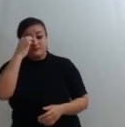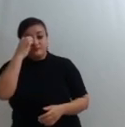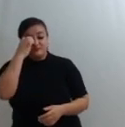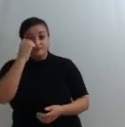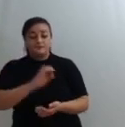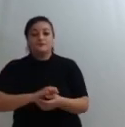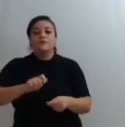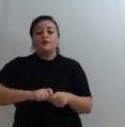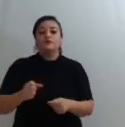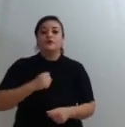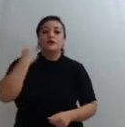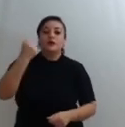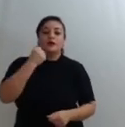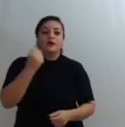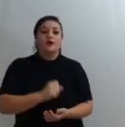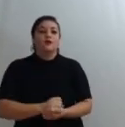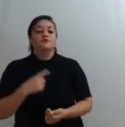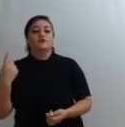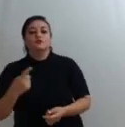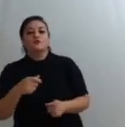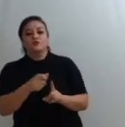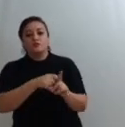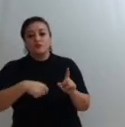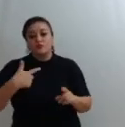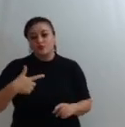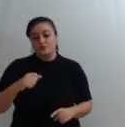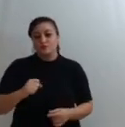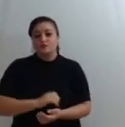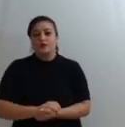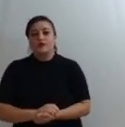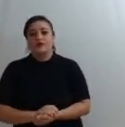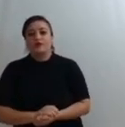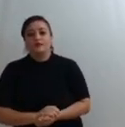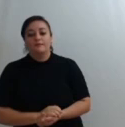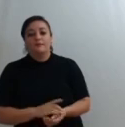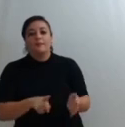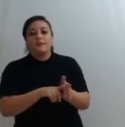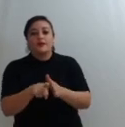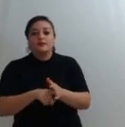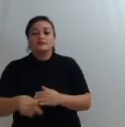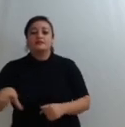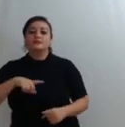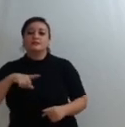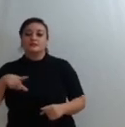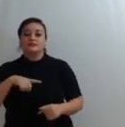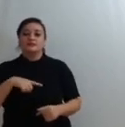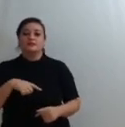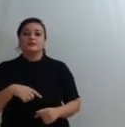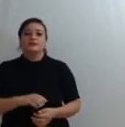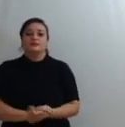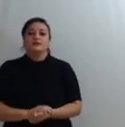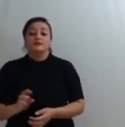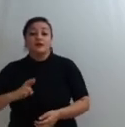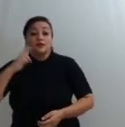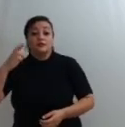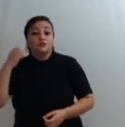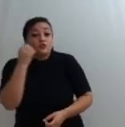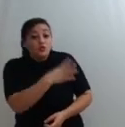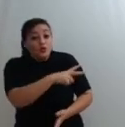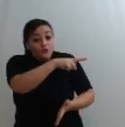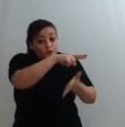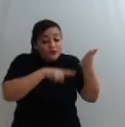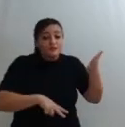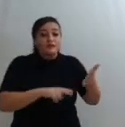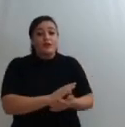meses. O tema diz respeito ao requisito subjetivo, à eventual existência de, em razão da nova redação, limitação